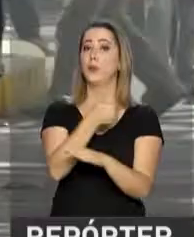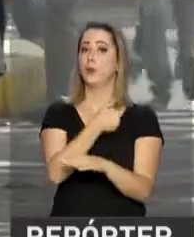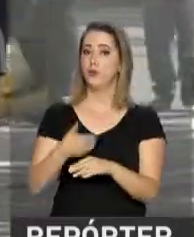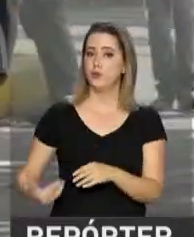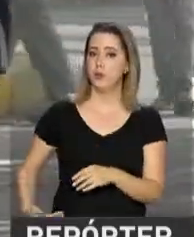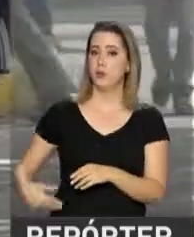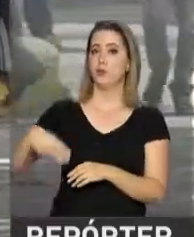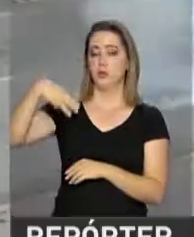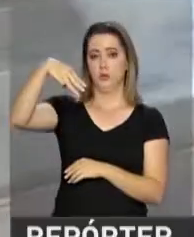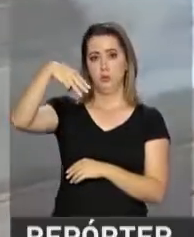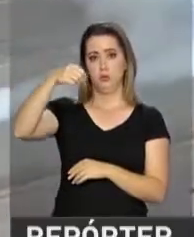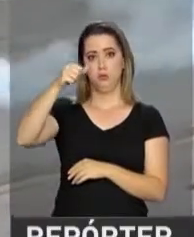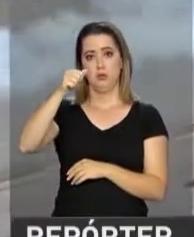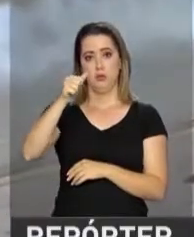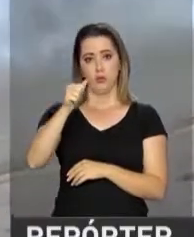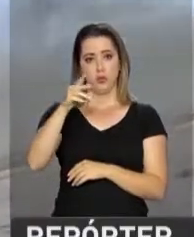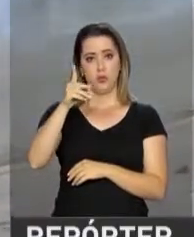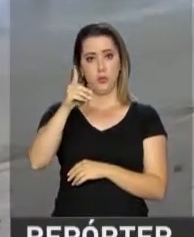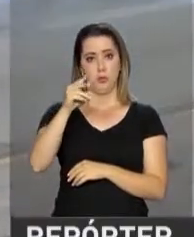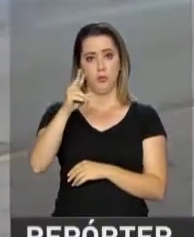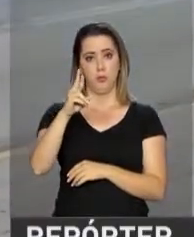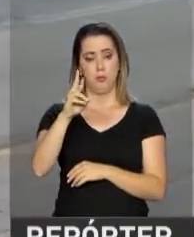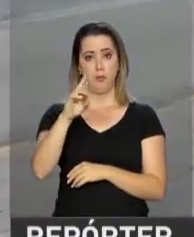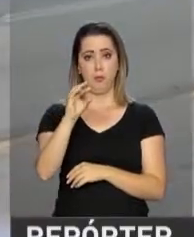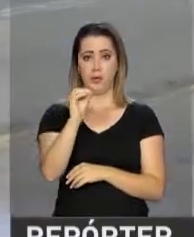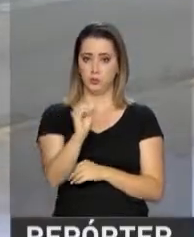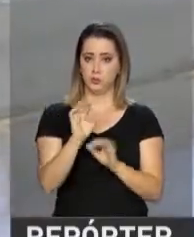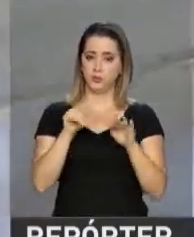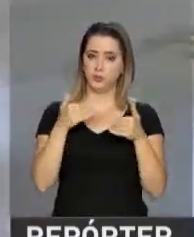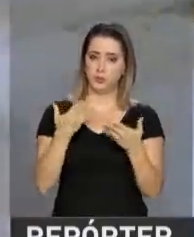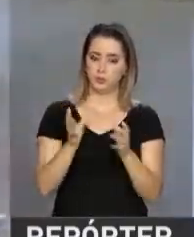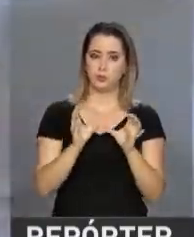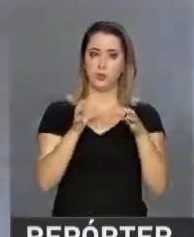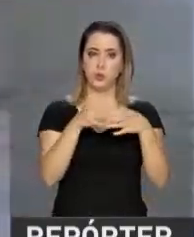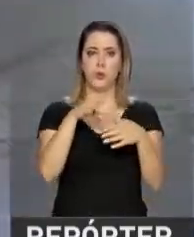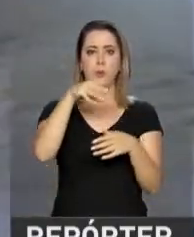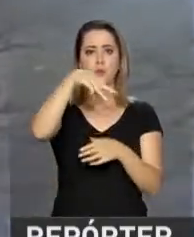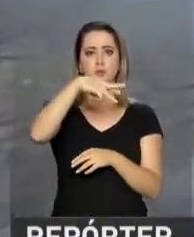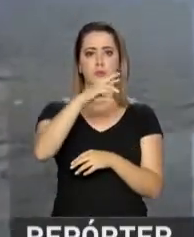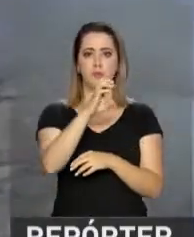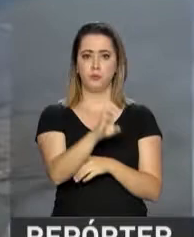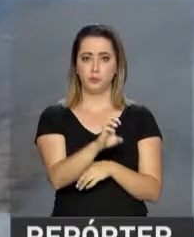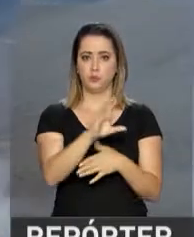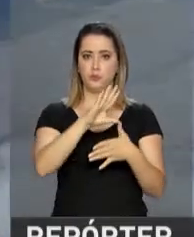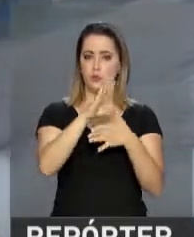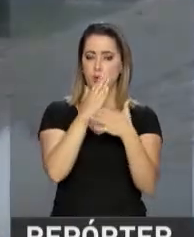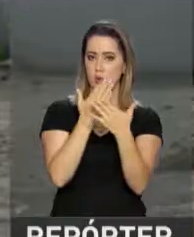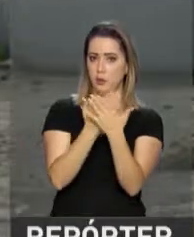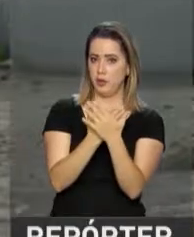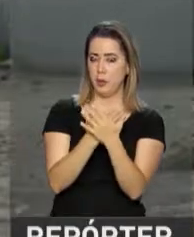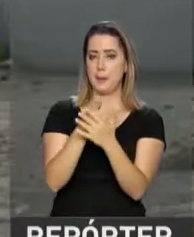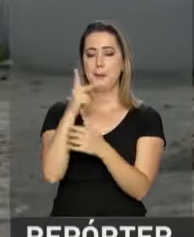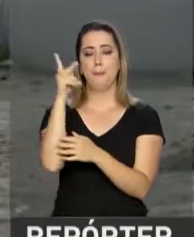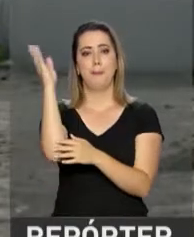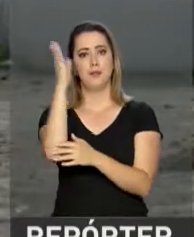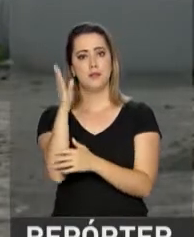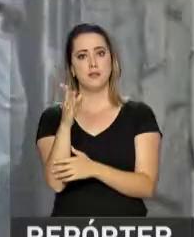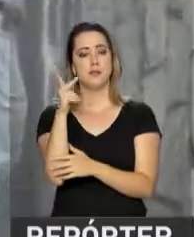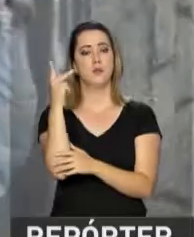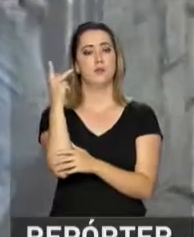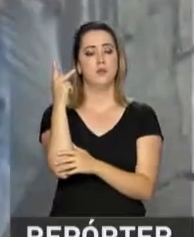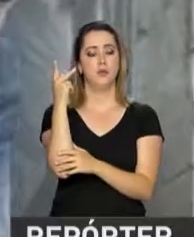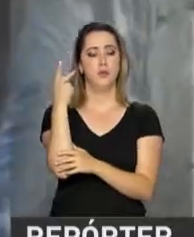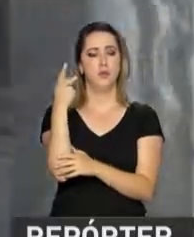maduro nesta nota do itamaraty os membros fundadores do mercosul brasil argentina uruguai e paraguai